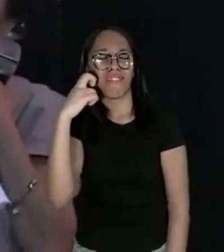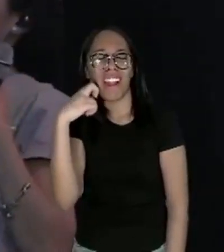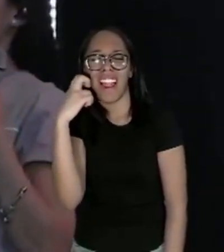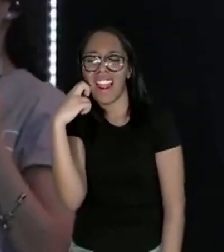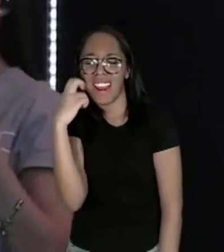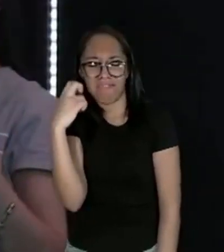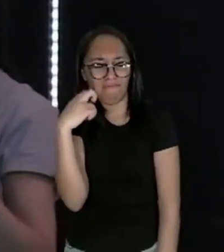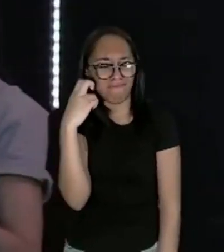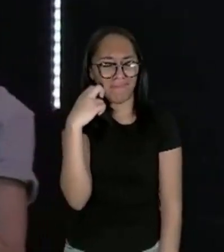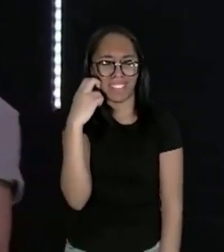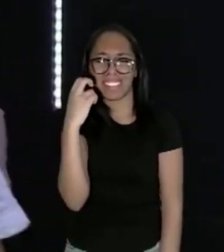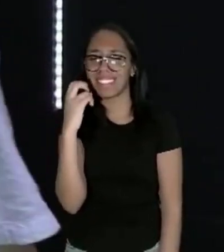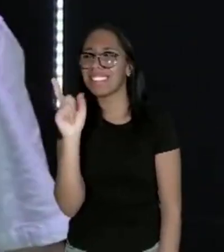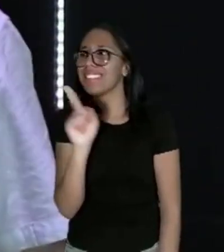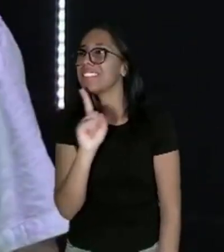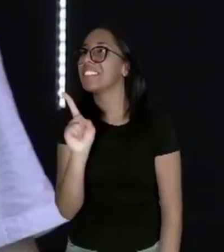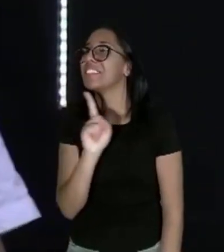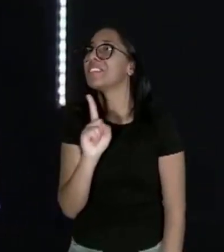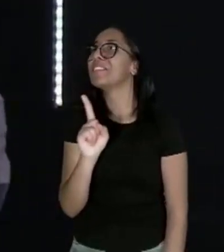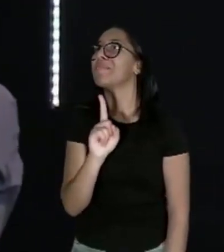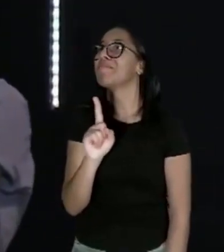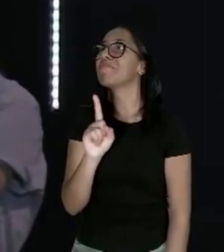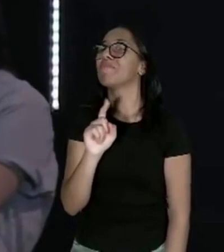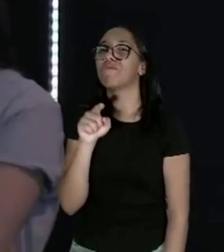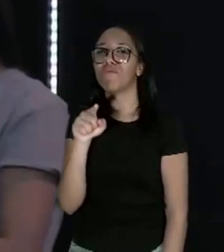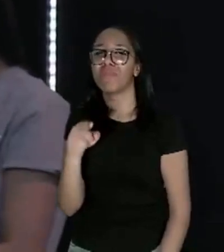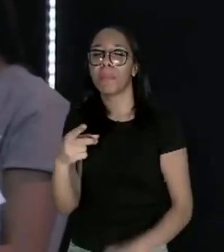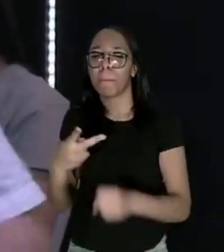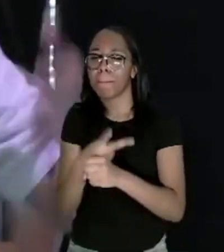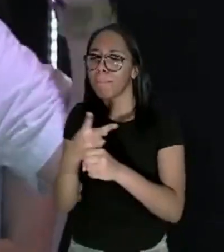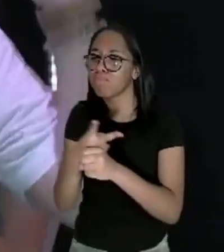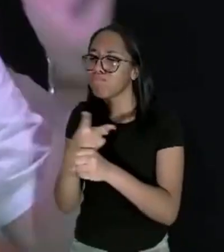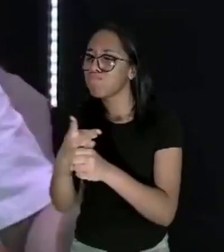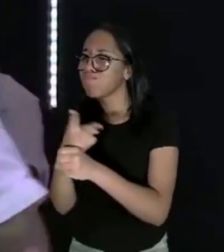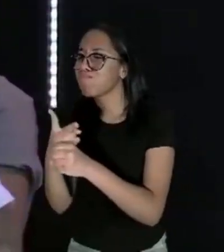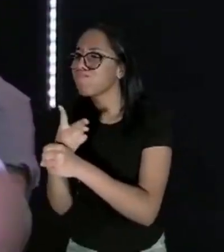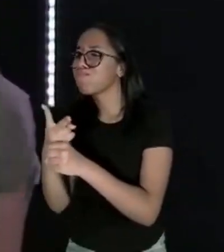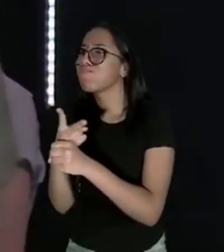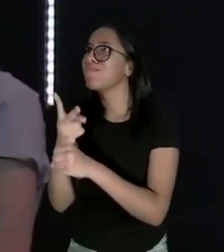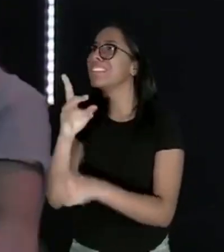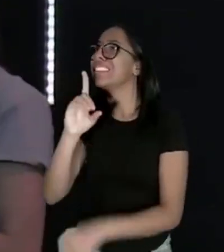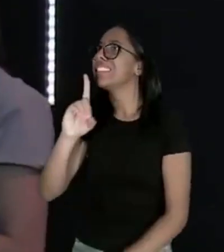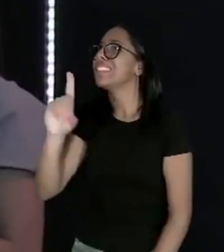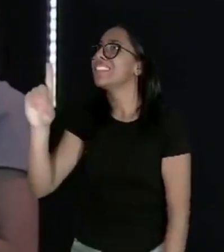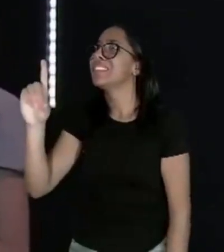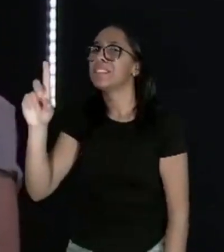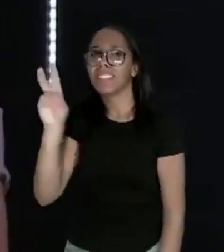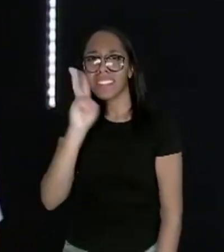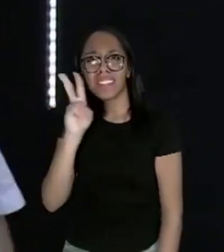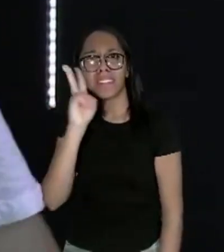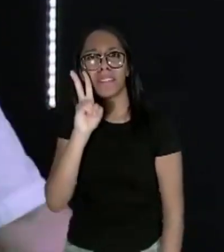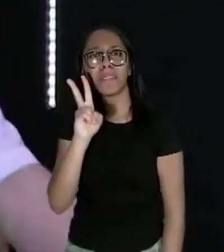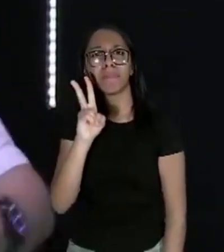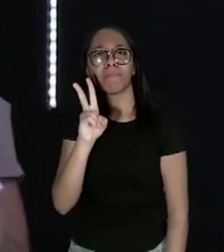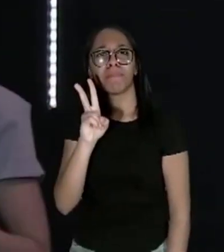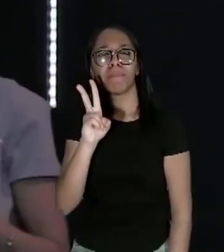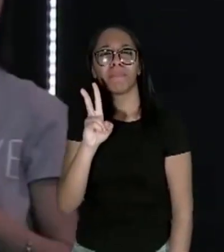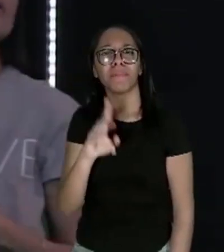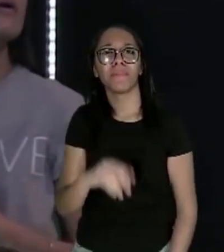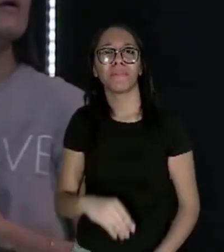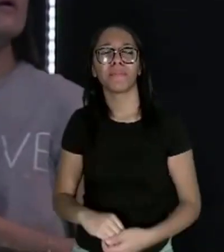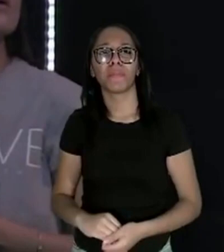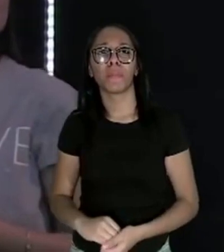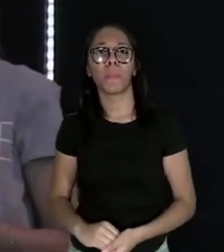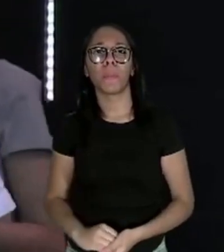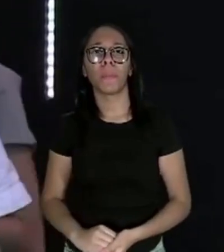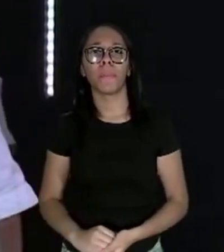porta. Jesus chegou 2 da manhã, entra. Jesus chegou 3 da manhã, entra. Tô nem aí se o meu cabelo está desarrumado, se eu lavei o pé, eu quero Ele aqui dentro.